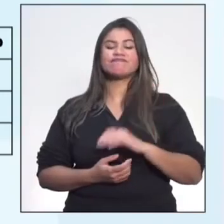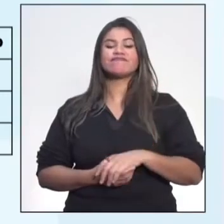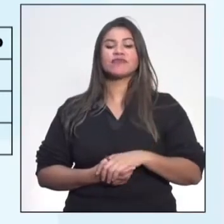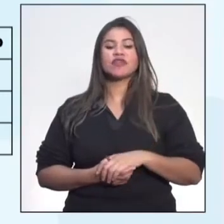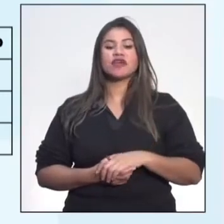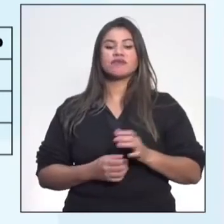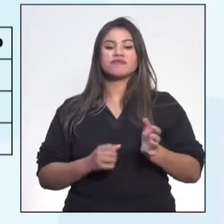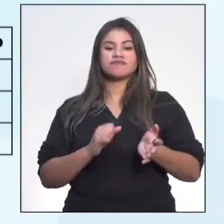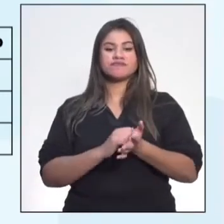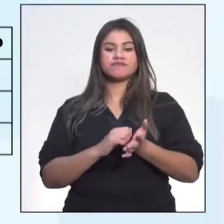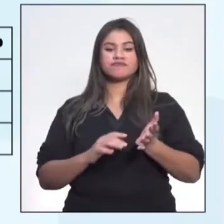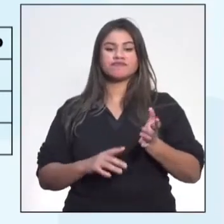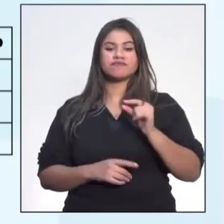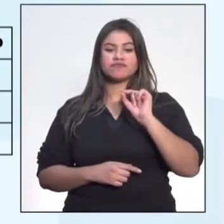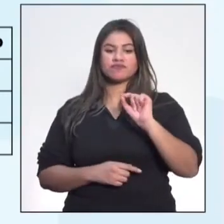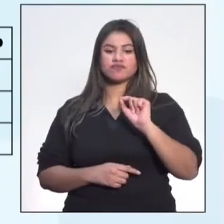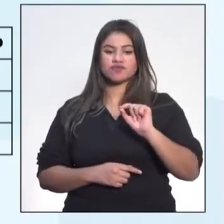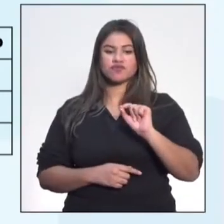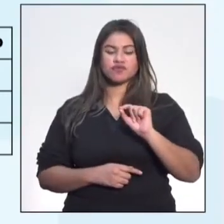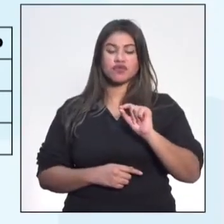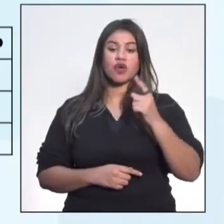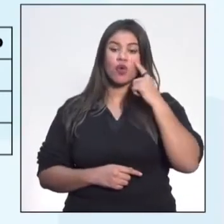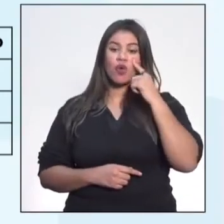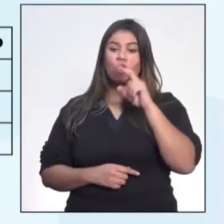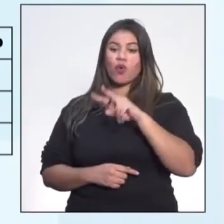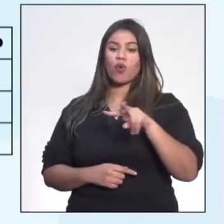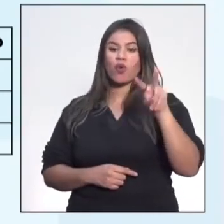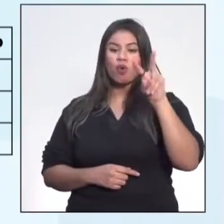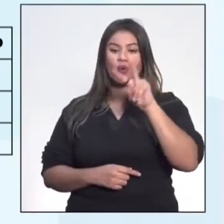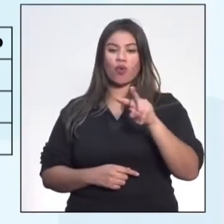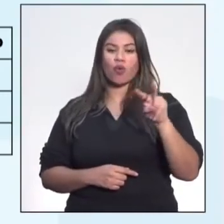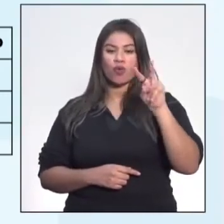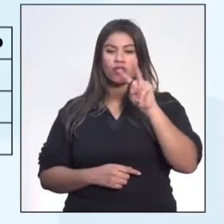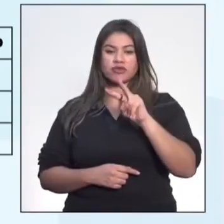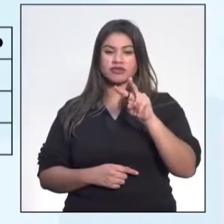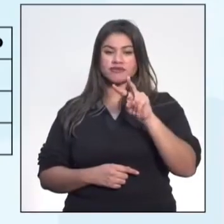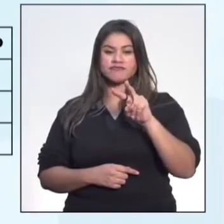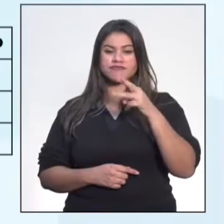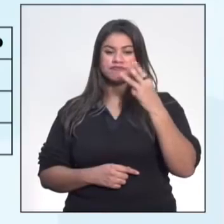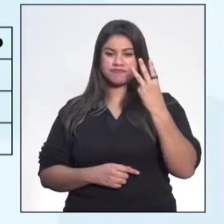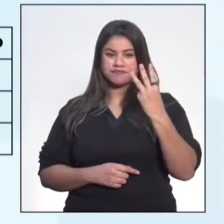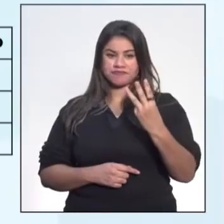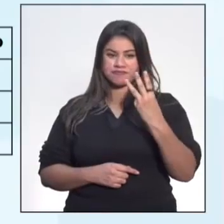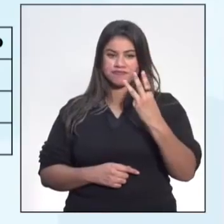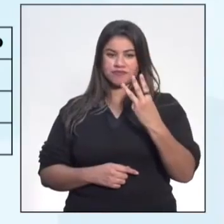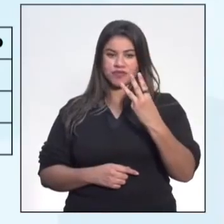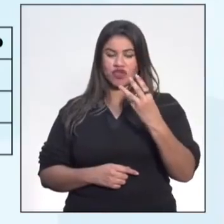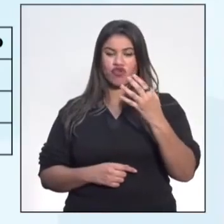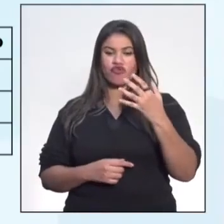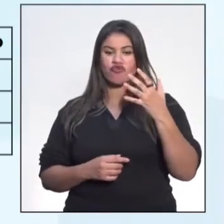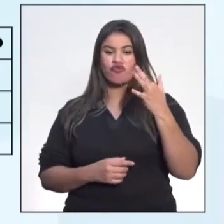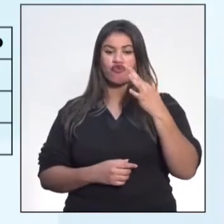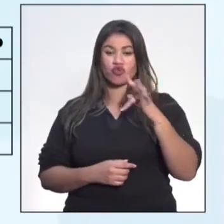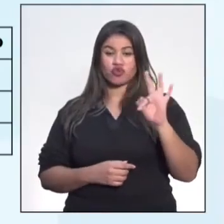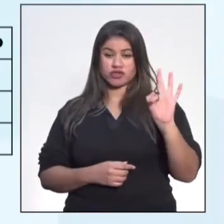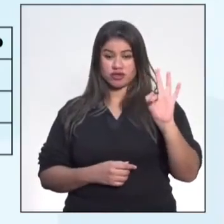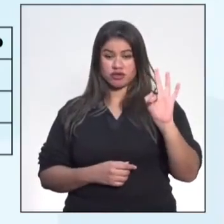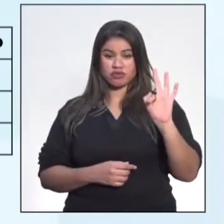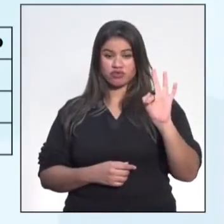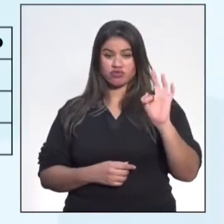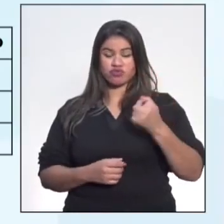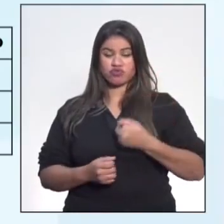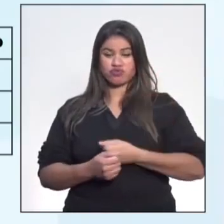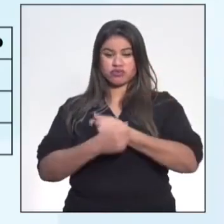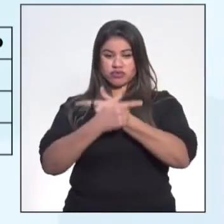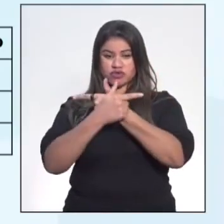essa atividade? Eu quero que vocês olhem para essas três parábolas, essas três funções do segundo grau, que são no